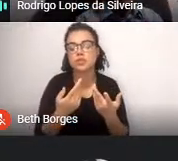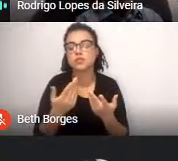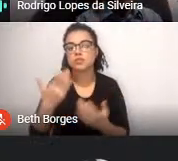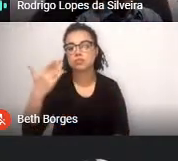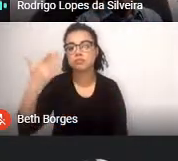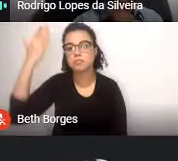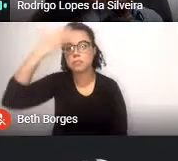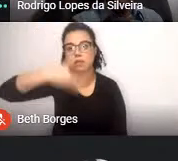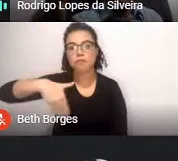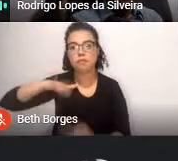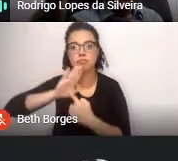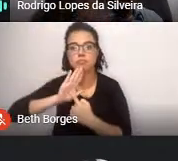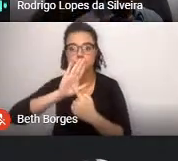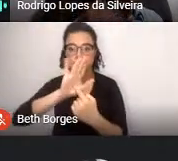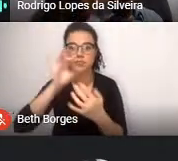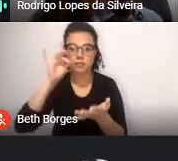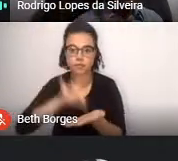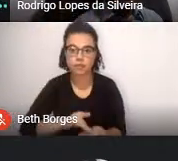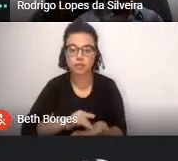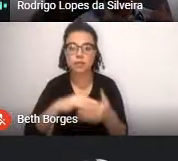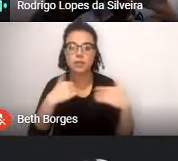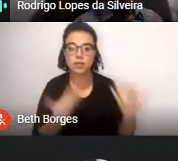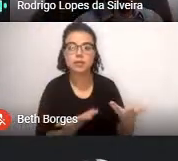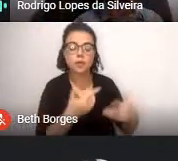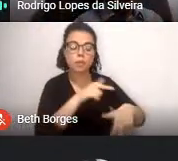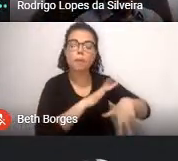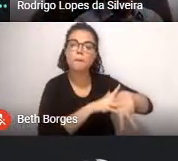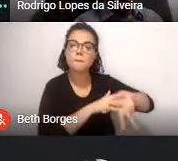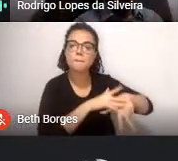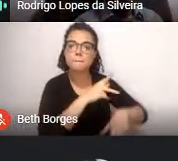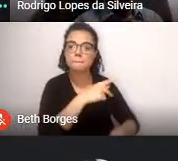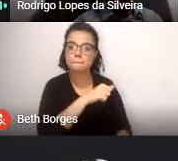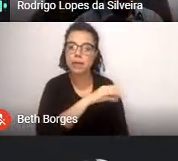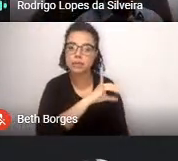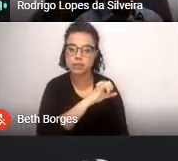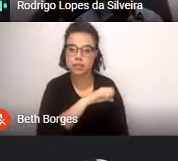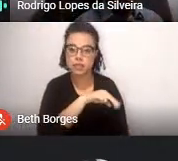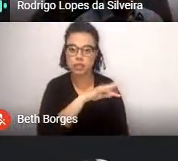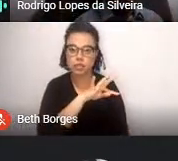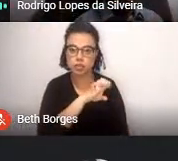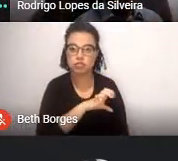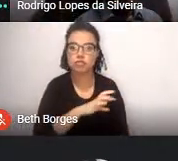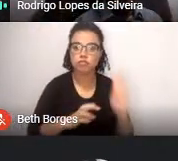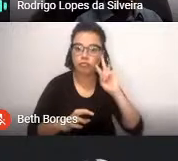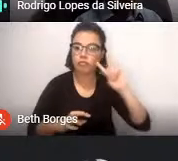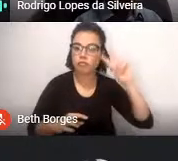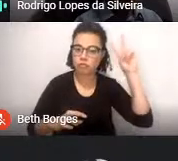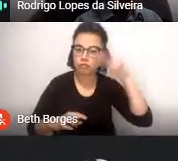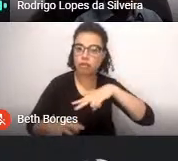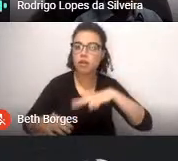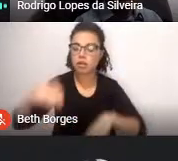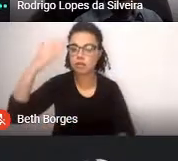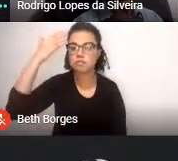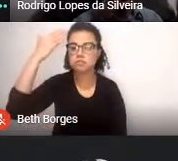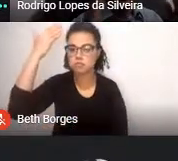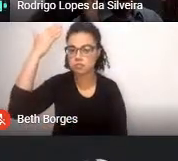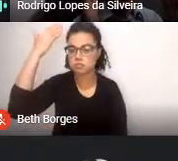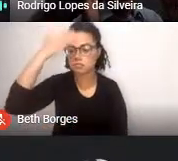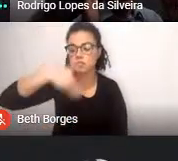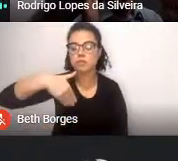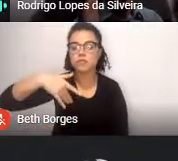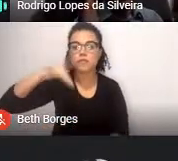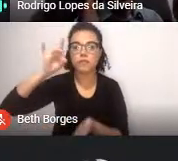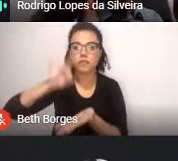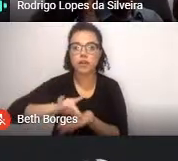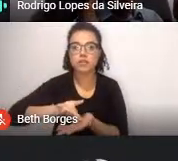quanto mais o paciente vê preto no branco, tem muita gente que é dicotômica, né? Que é uma distorção cognitiva,